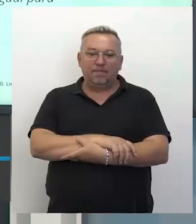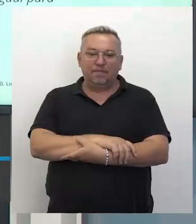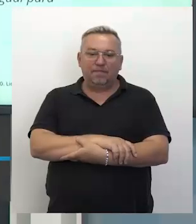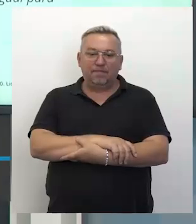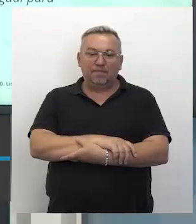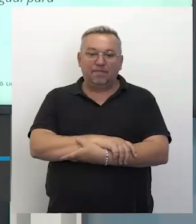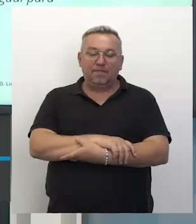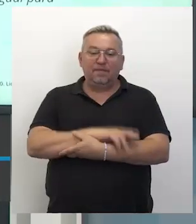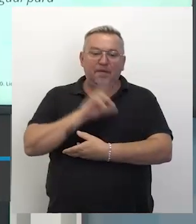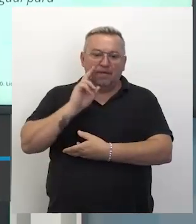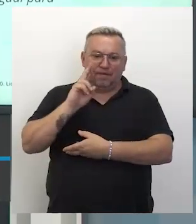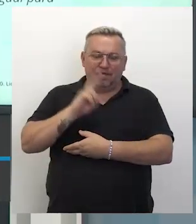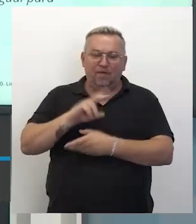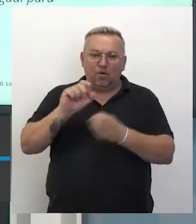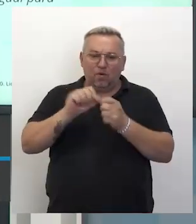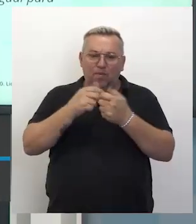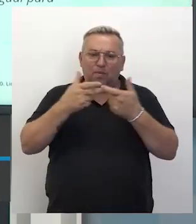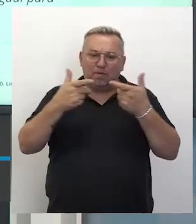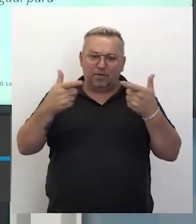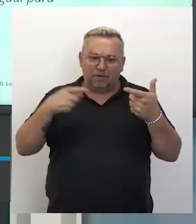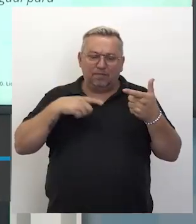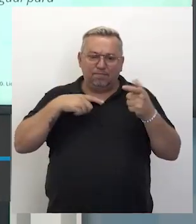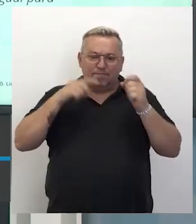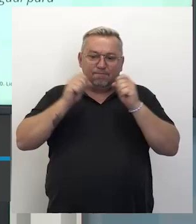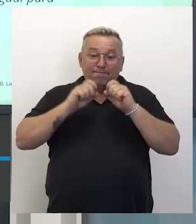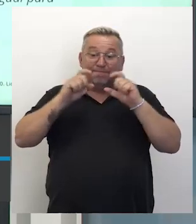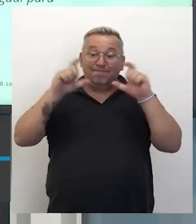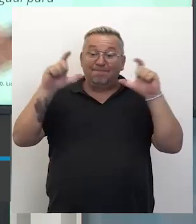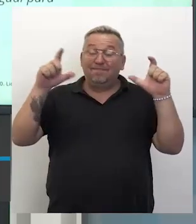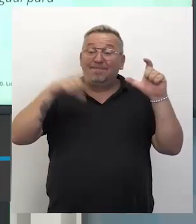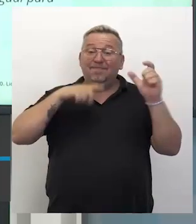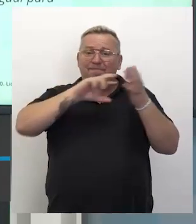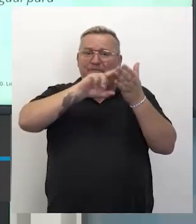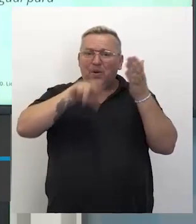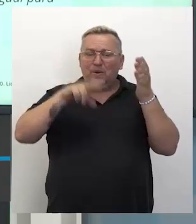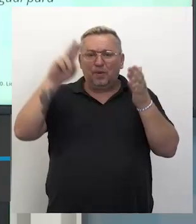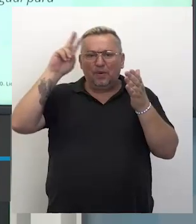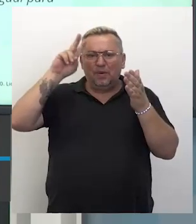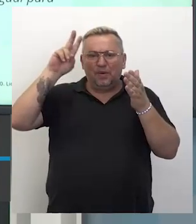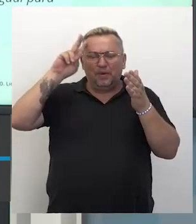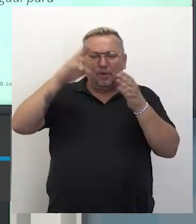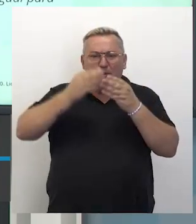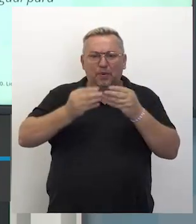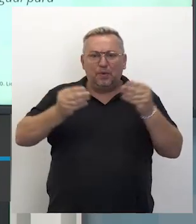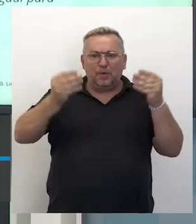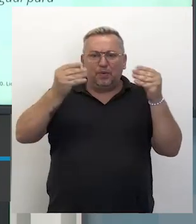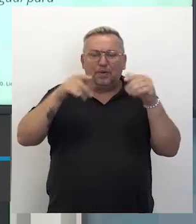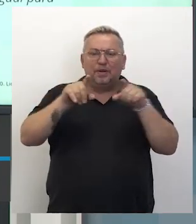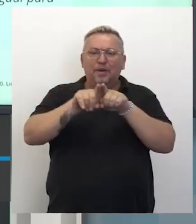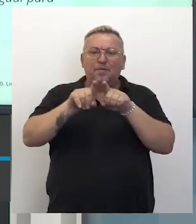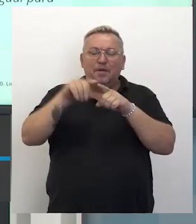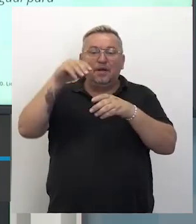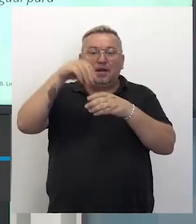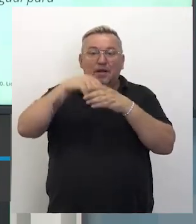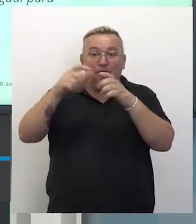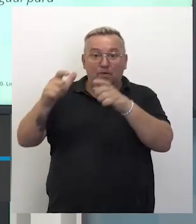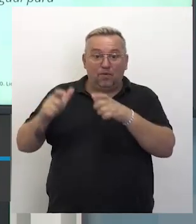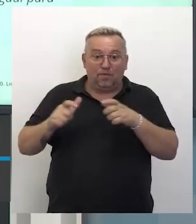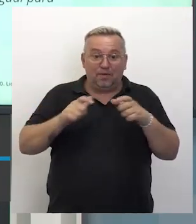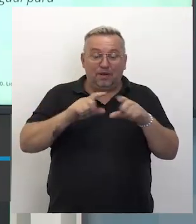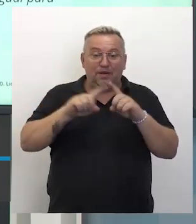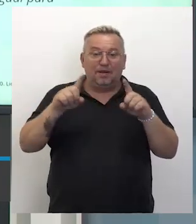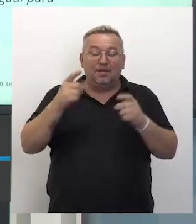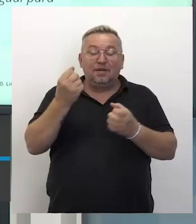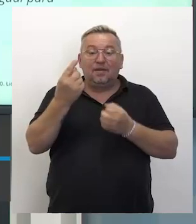Então, aí como os objetos despertaram, de alguma forma, diversas lembranças, sensações, emoções dentro do espaço, assim